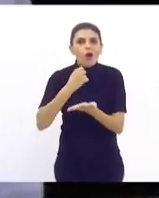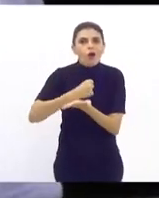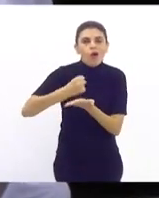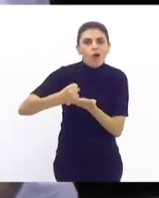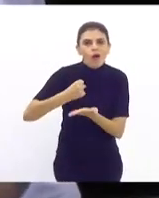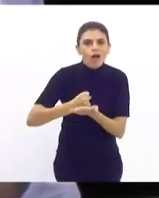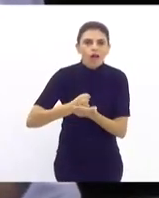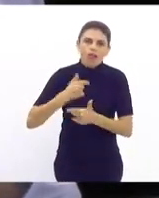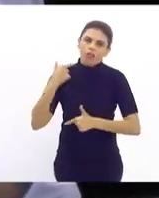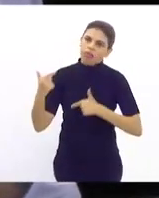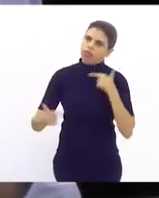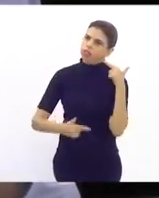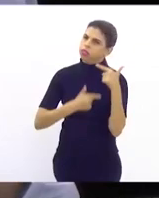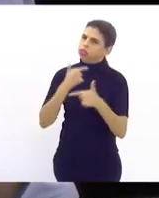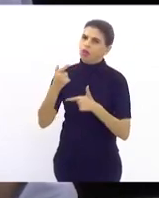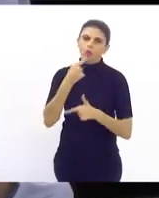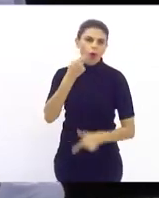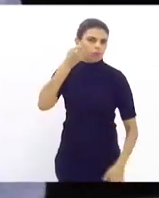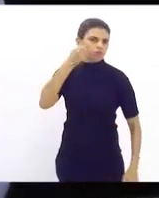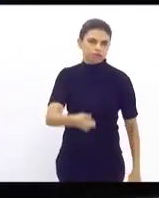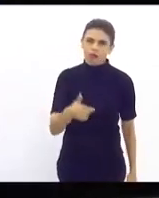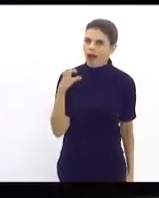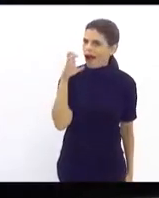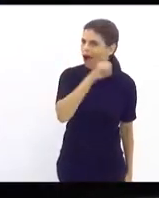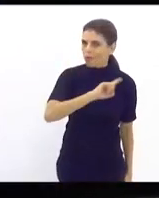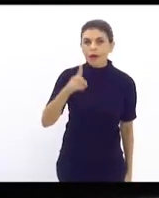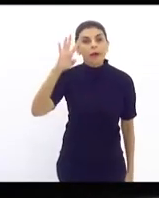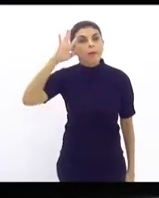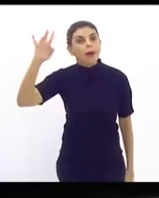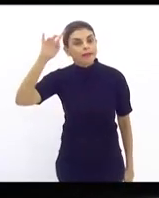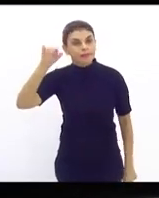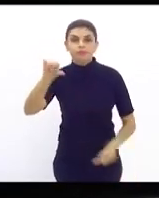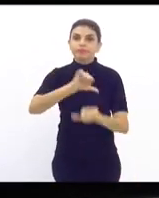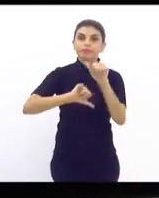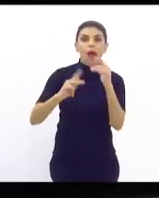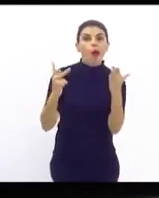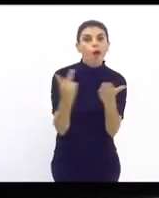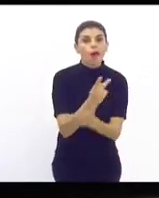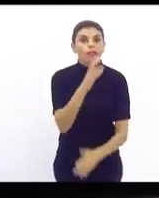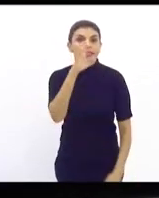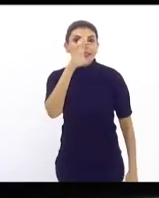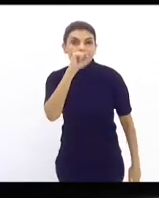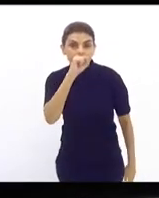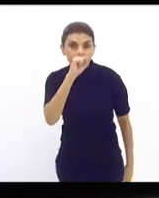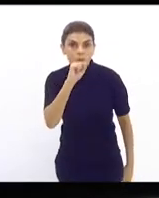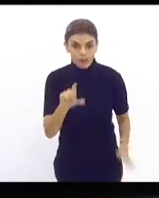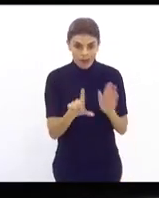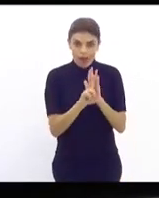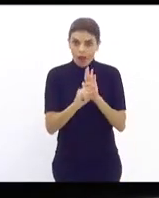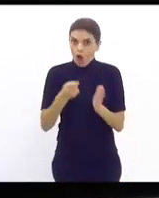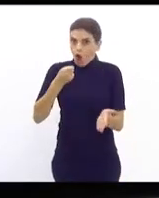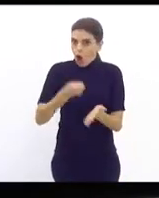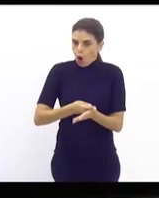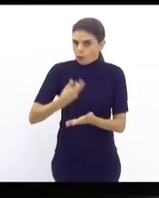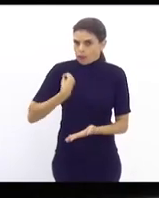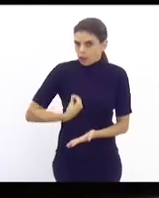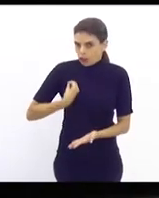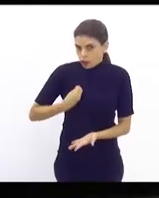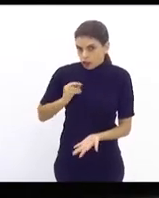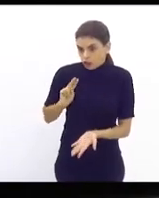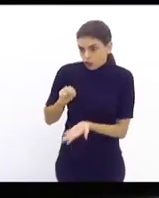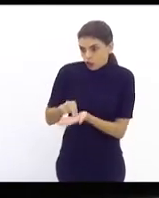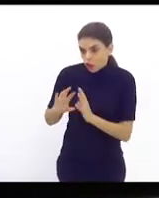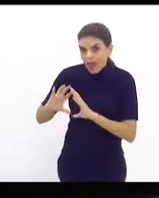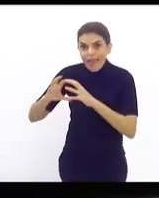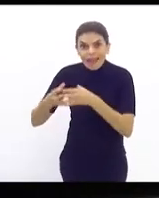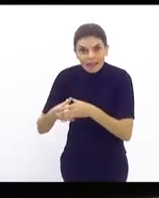isso, obviamente, não é operacional. Imagina, sábado tem um derramamento, a lei obriga que tenha uma equipe, e